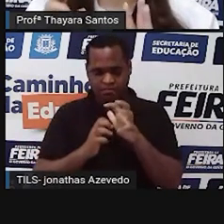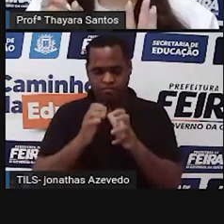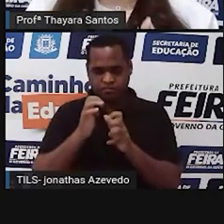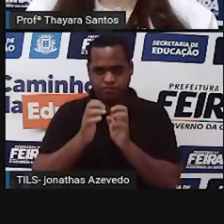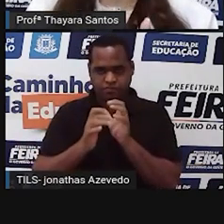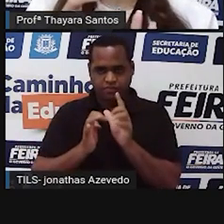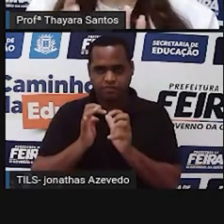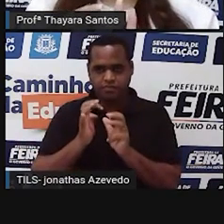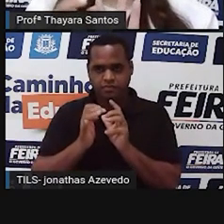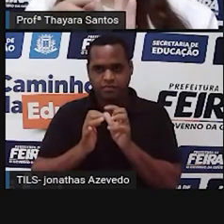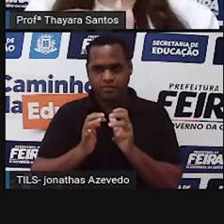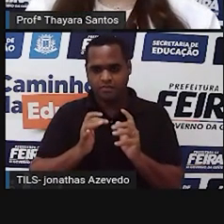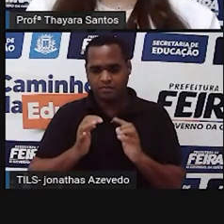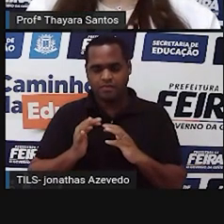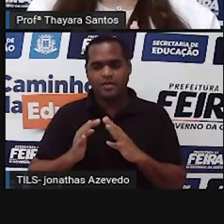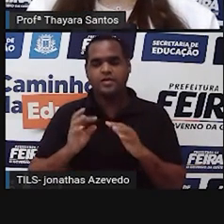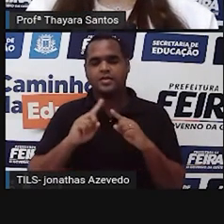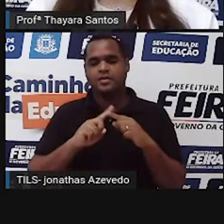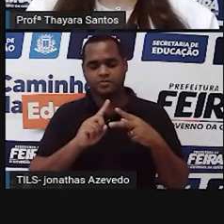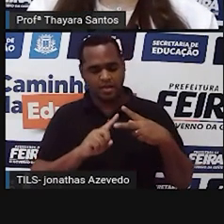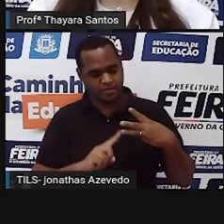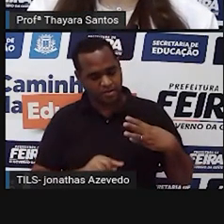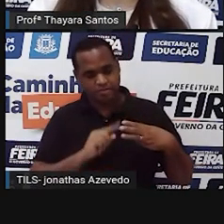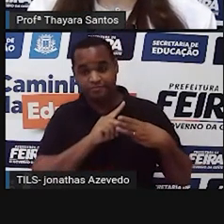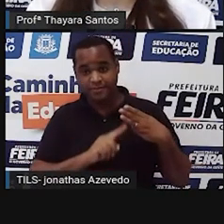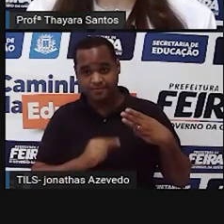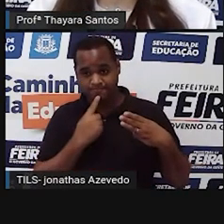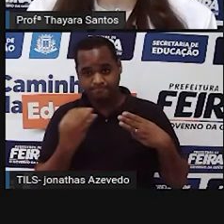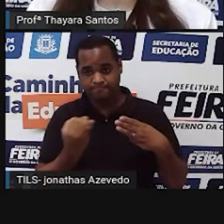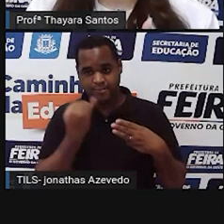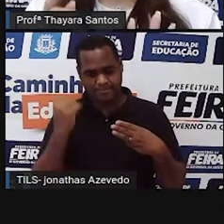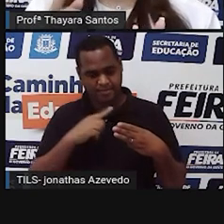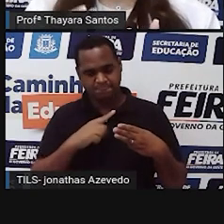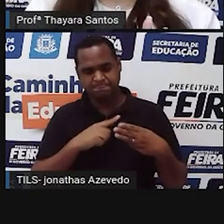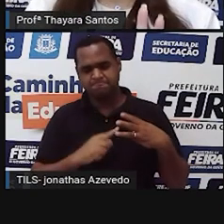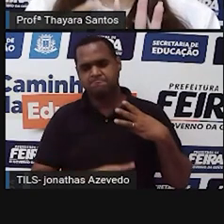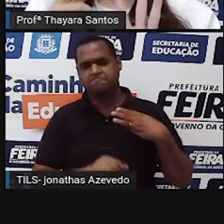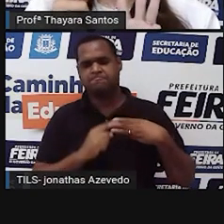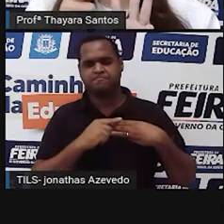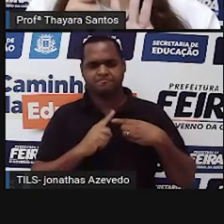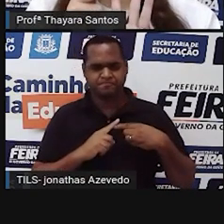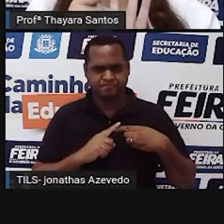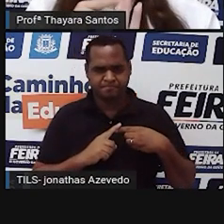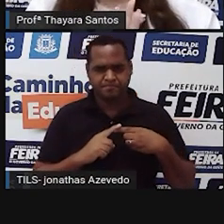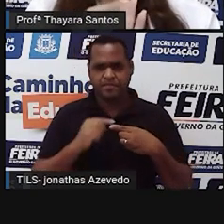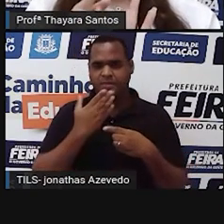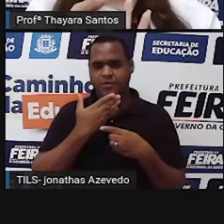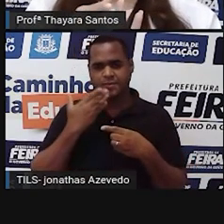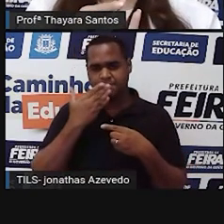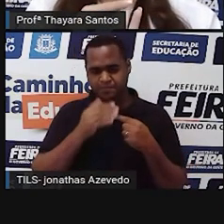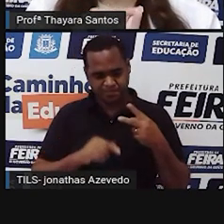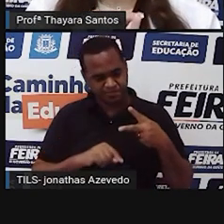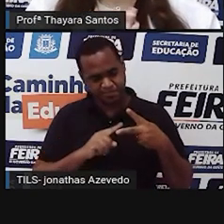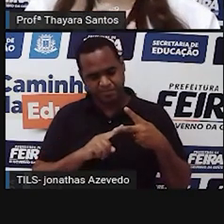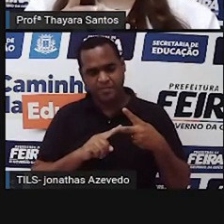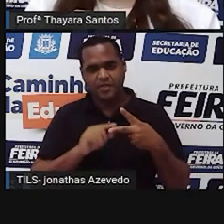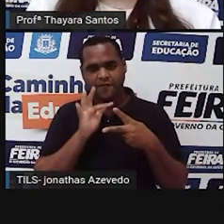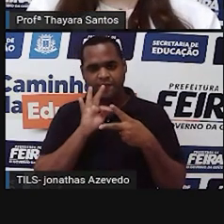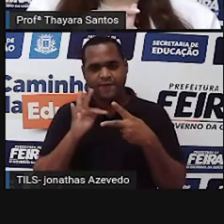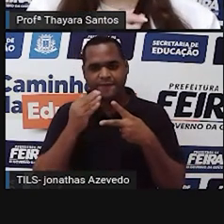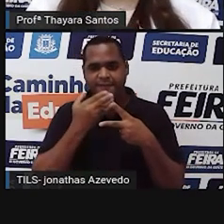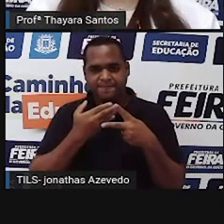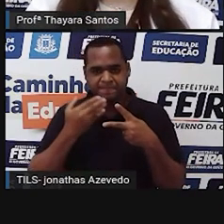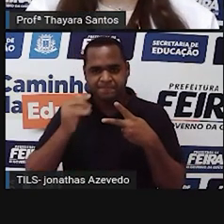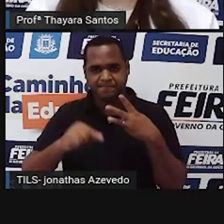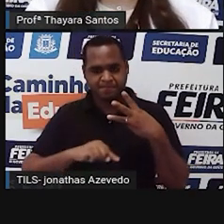formada por esses três componentes que eu coloquei aí para vocês. Então, eles são formados por um açúcar, um fosfato e